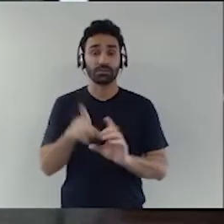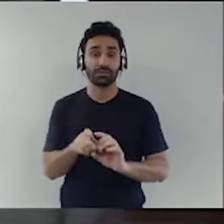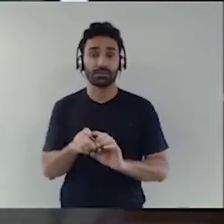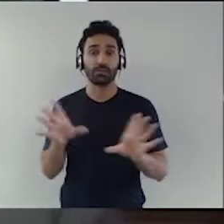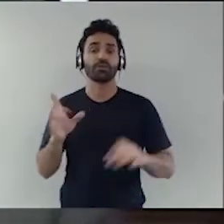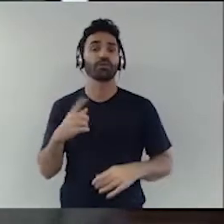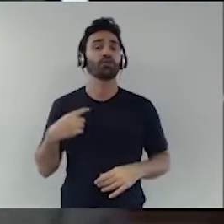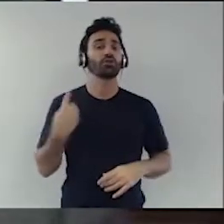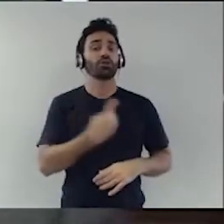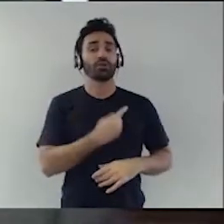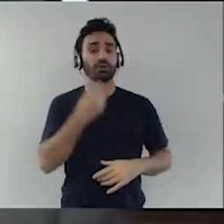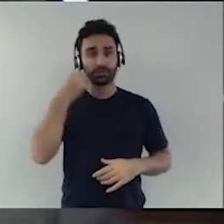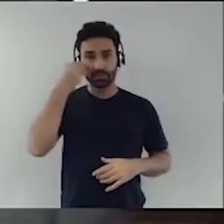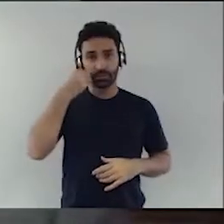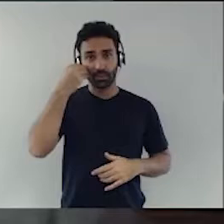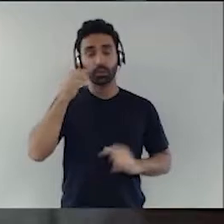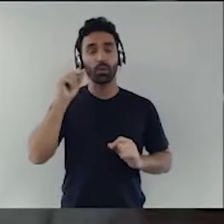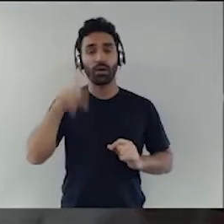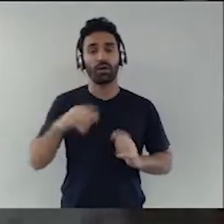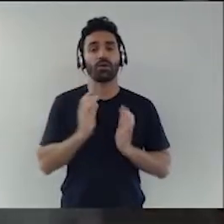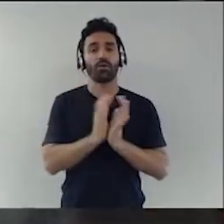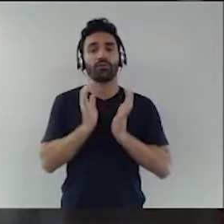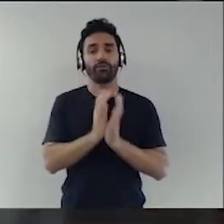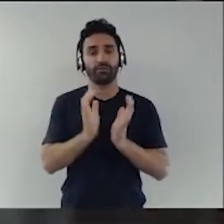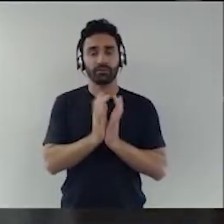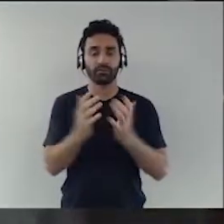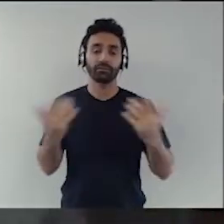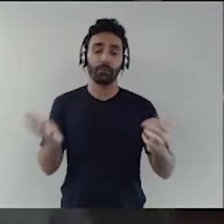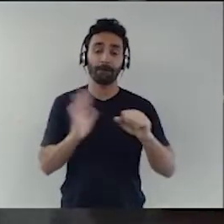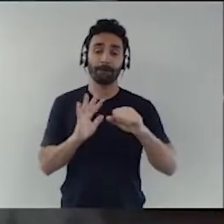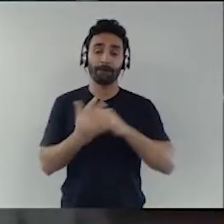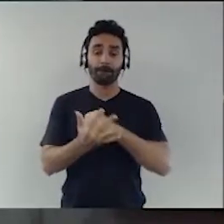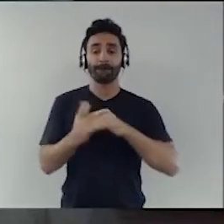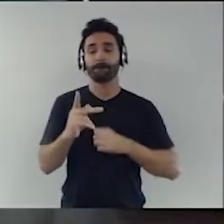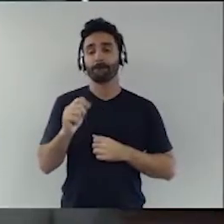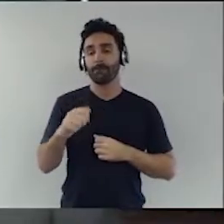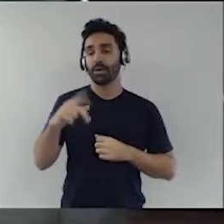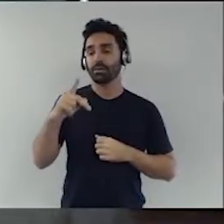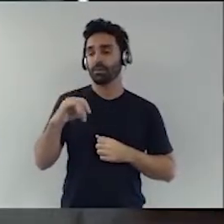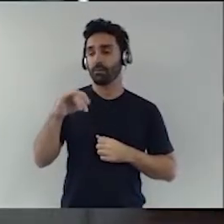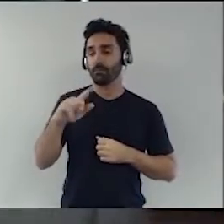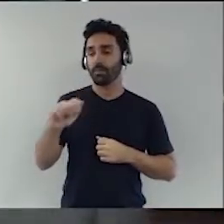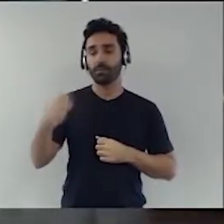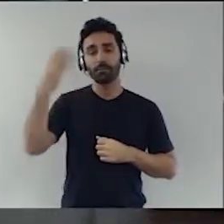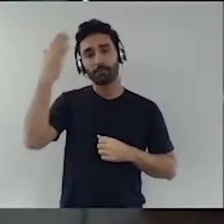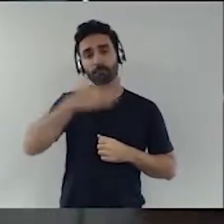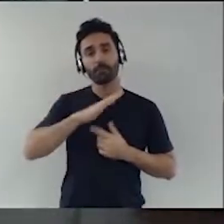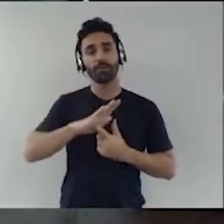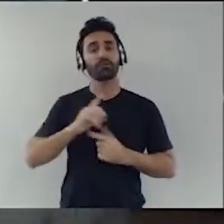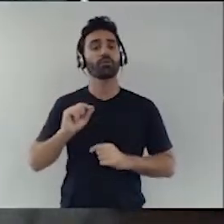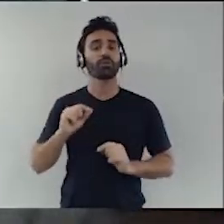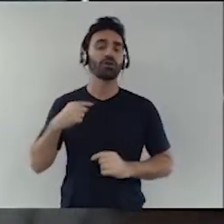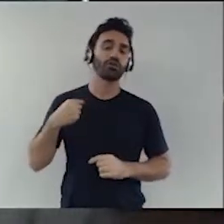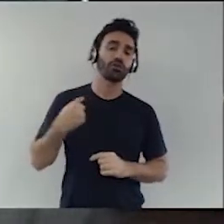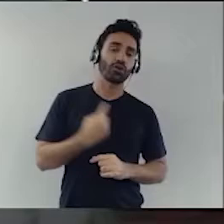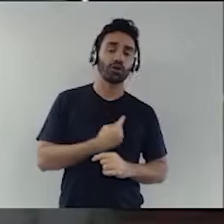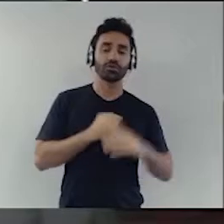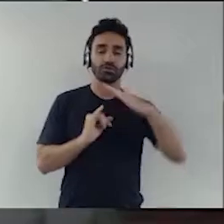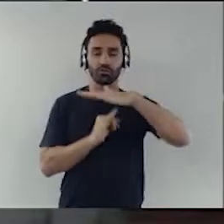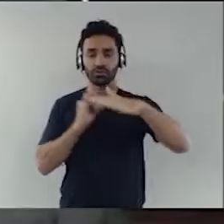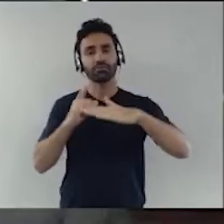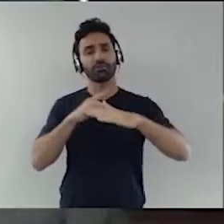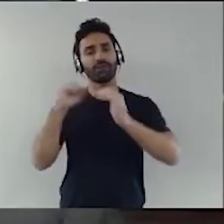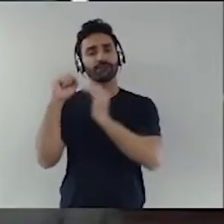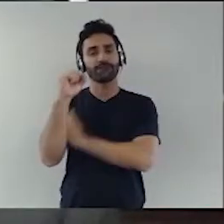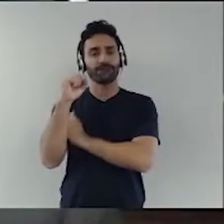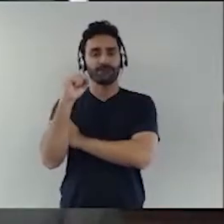estamos experimentando a convivência. Então a pandemia foi mais uma demonstração de que as nossas instituições estão sólidas,